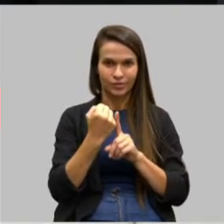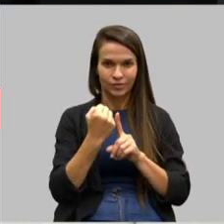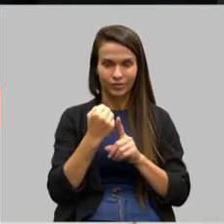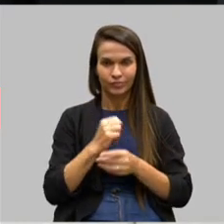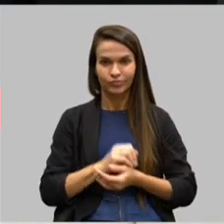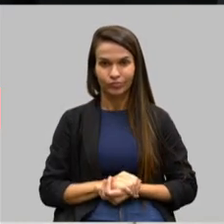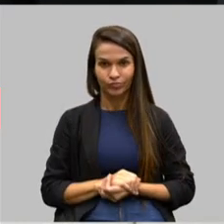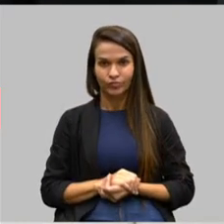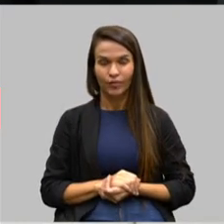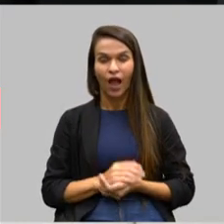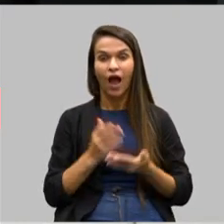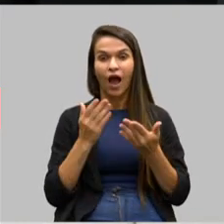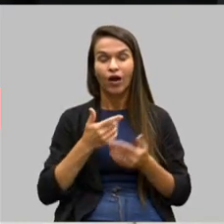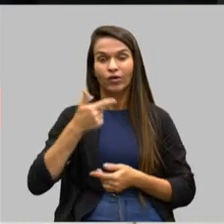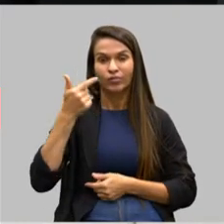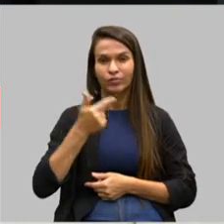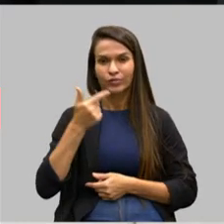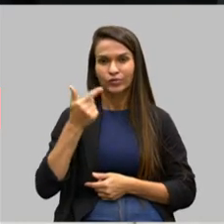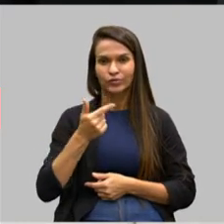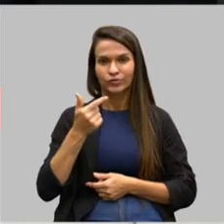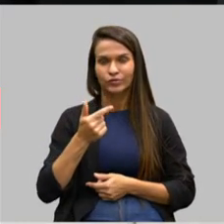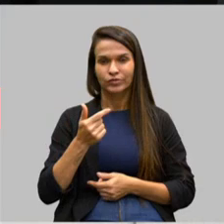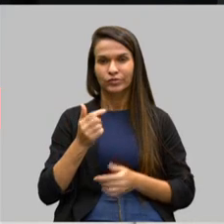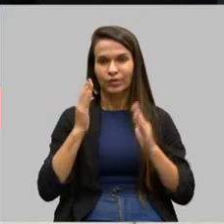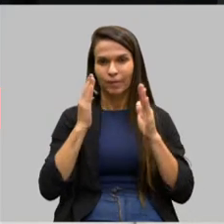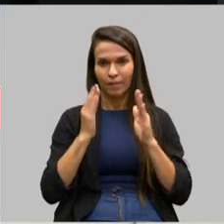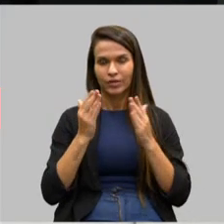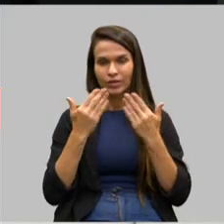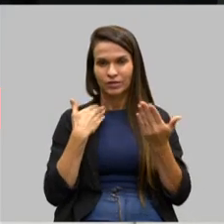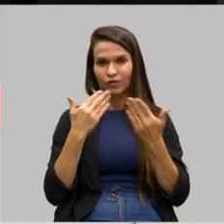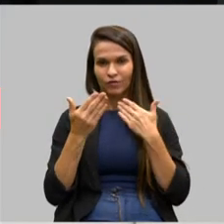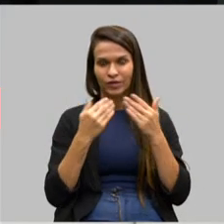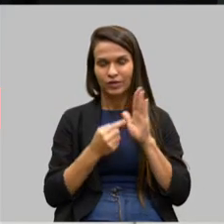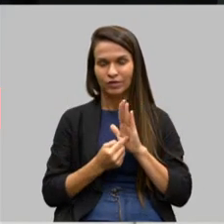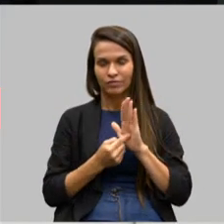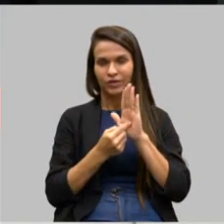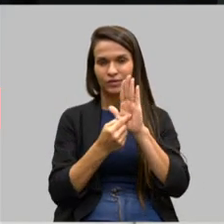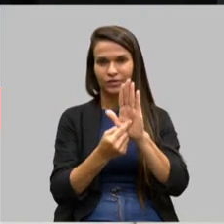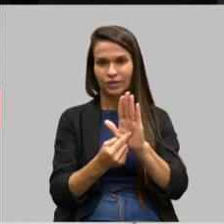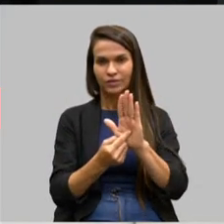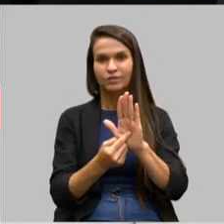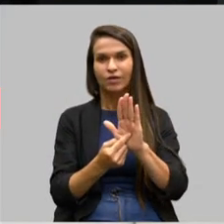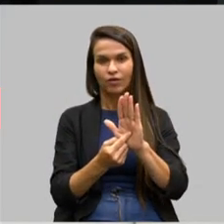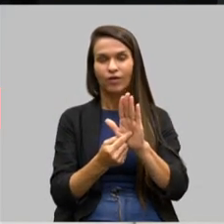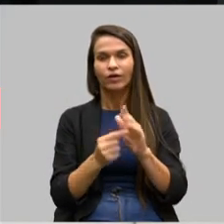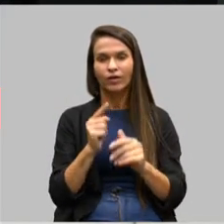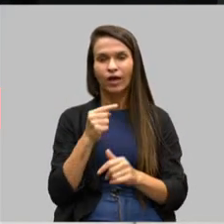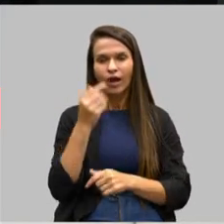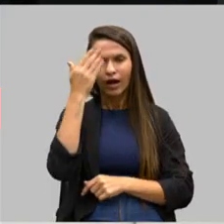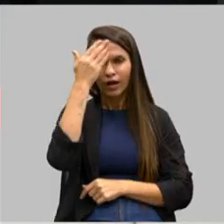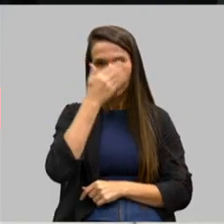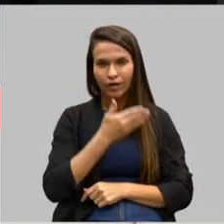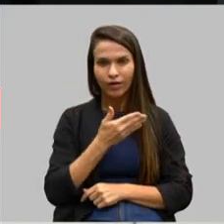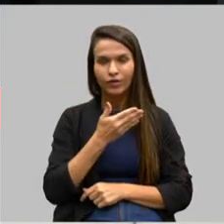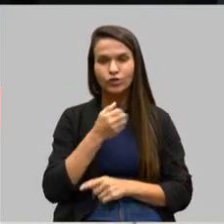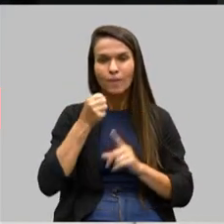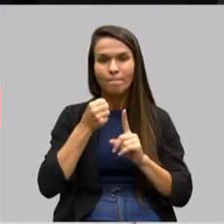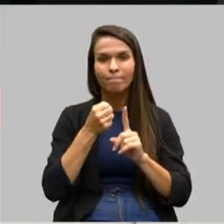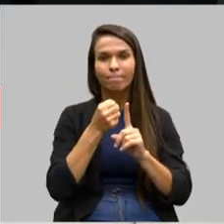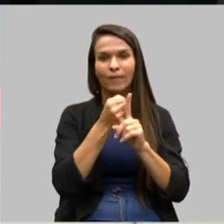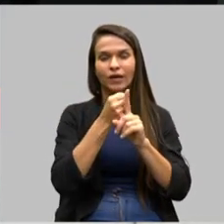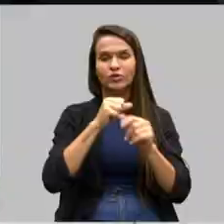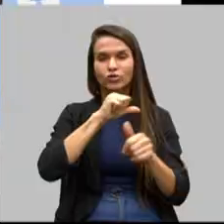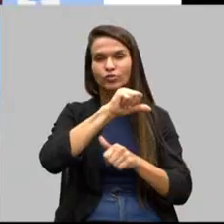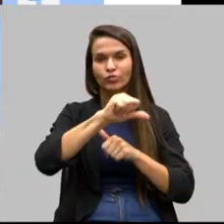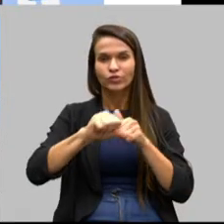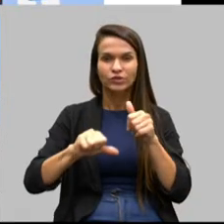Agora eu passo para a segunda parte desta conversa, desta apresentação, que são as evidências e os impactos das mudanças